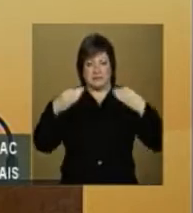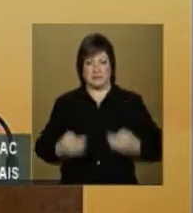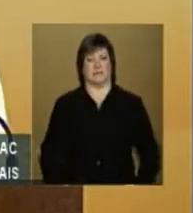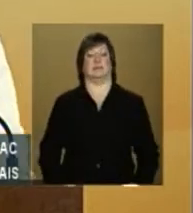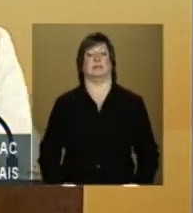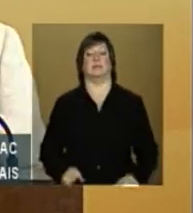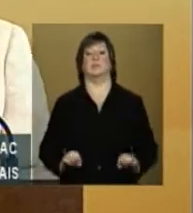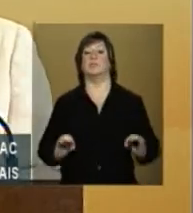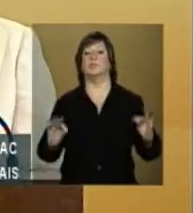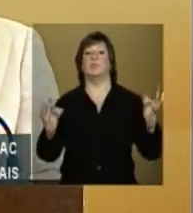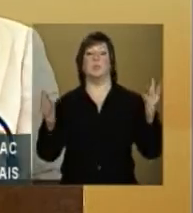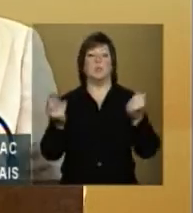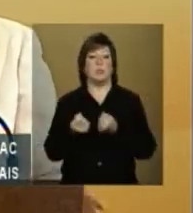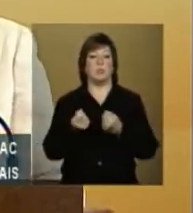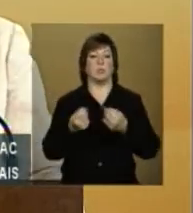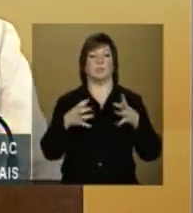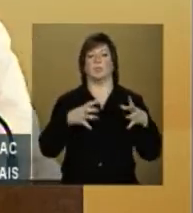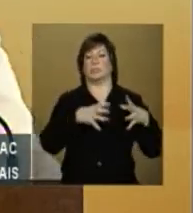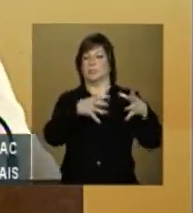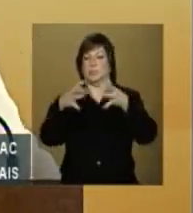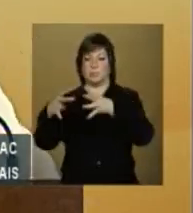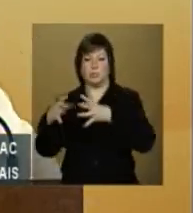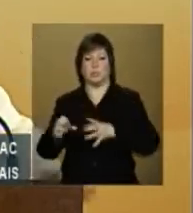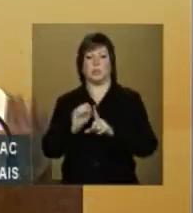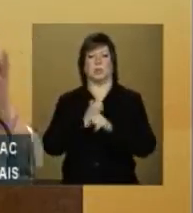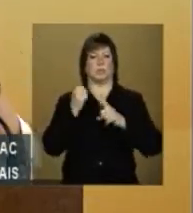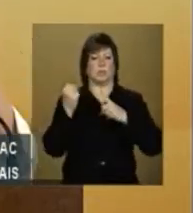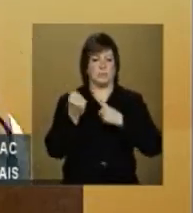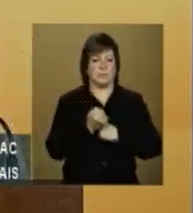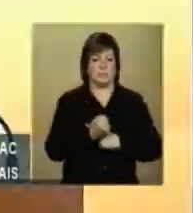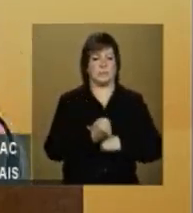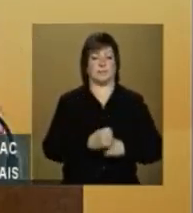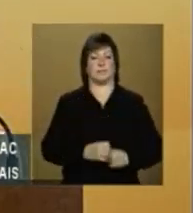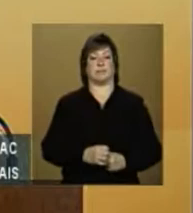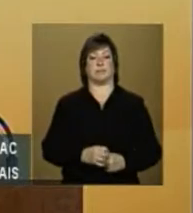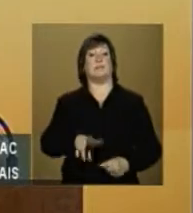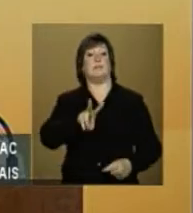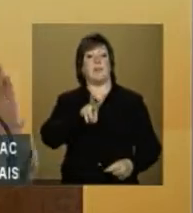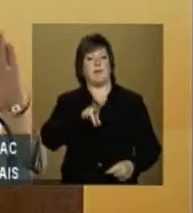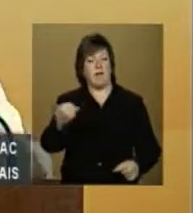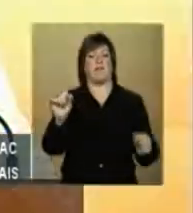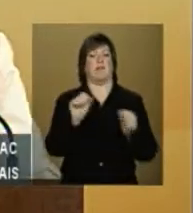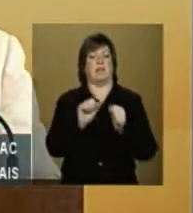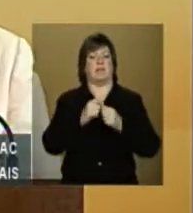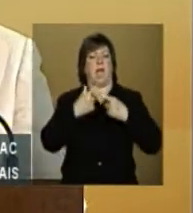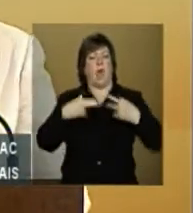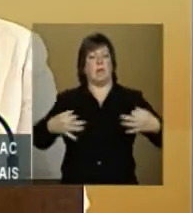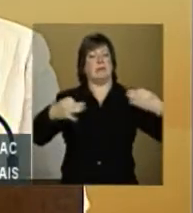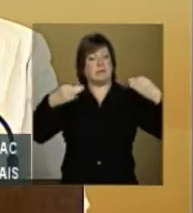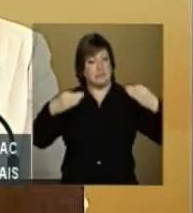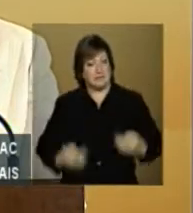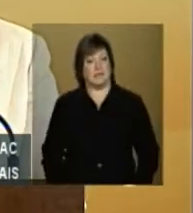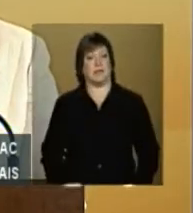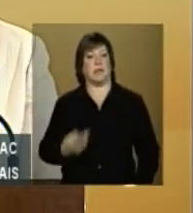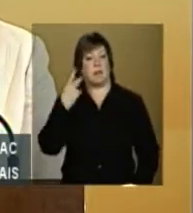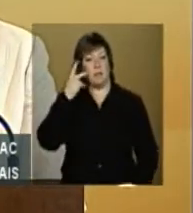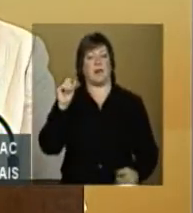por meio de todas as instituições e da sociedade, vai tomar as medidas necessárias